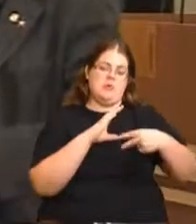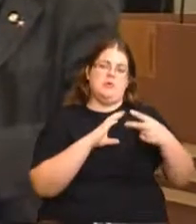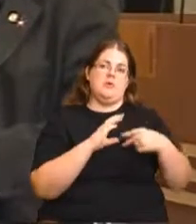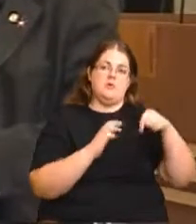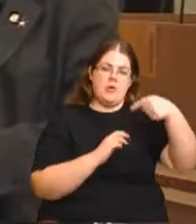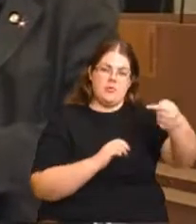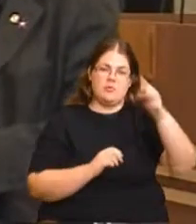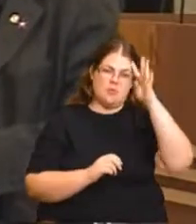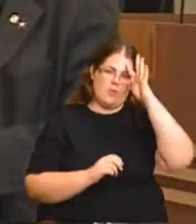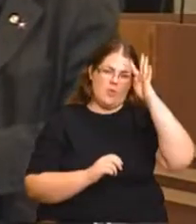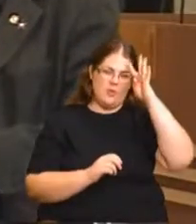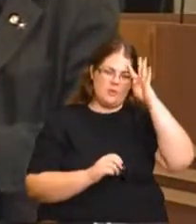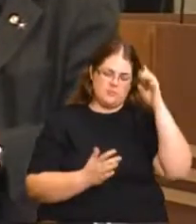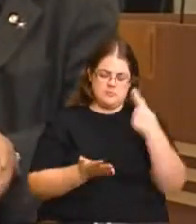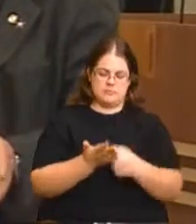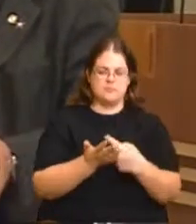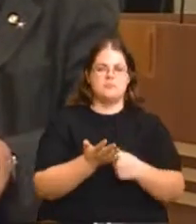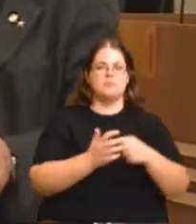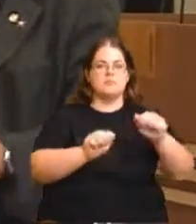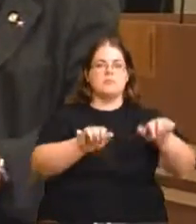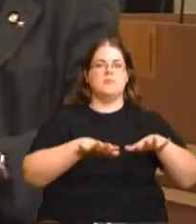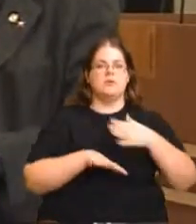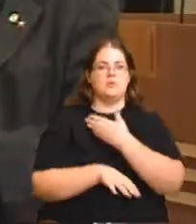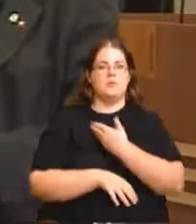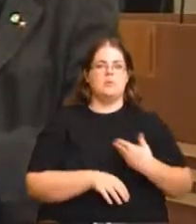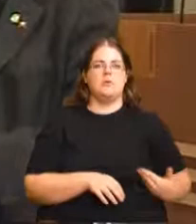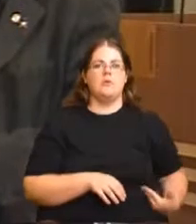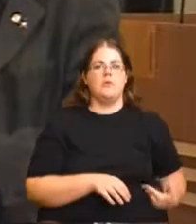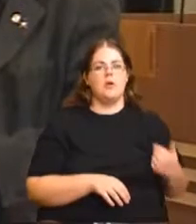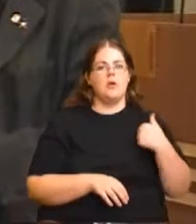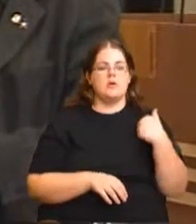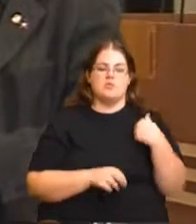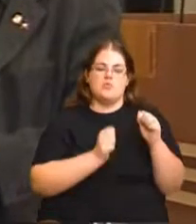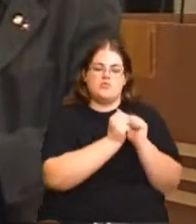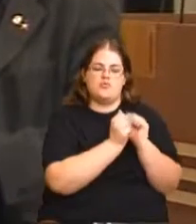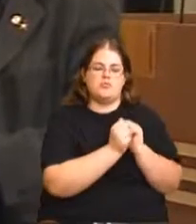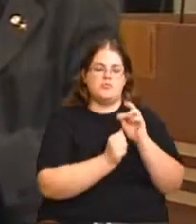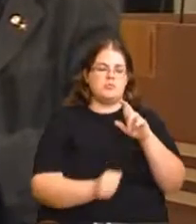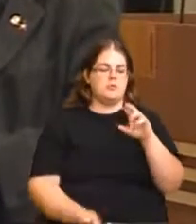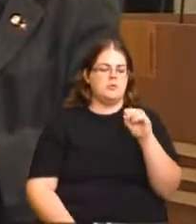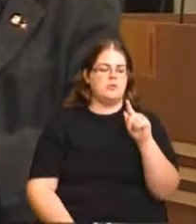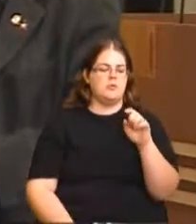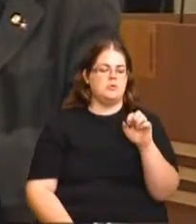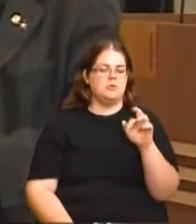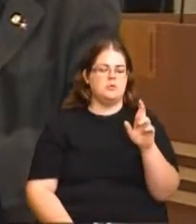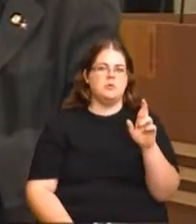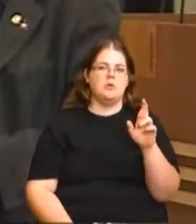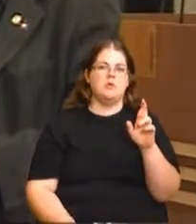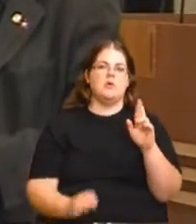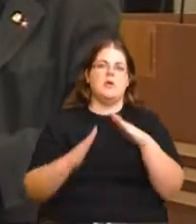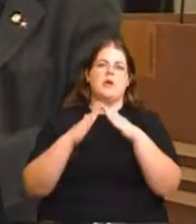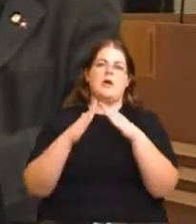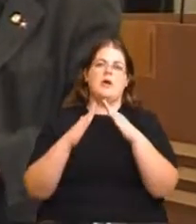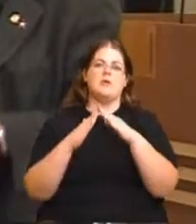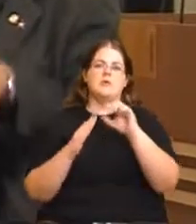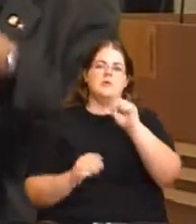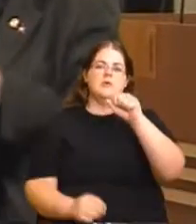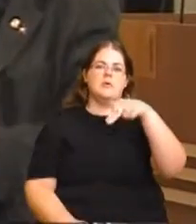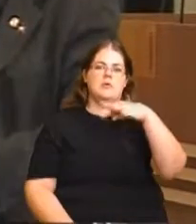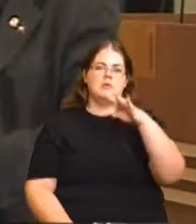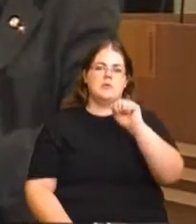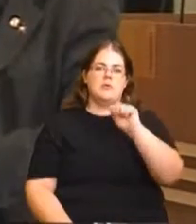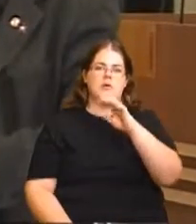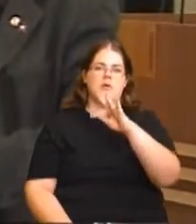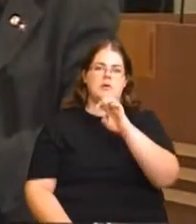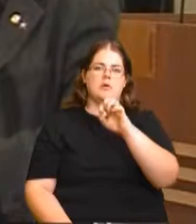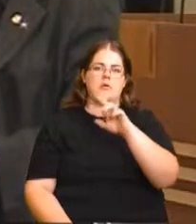audiência pública na próxima quarta ali, né? É uma proposta minha do vereador Roger Ney, que somos moradores de lá da Santa Terezinha, para discutir a situação da